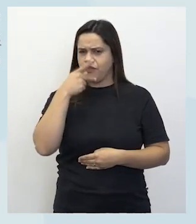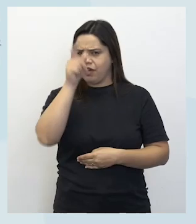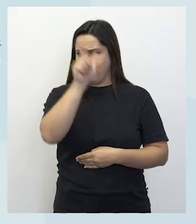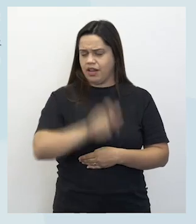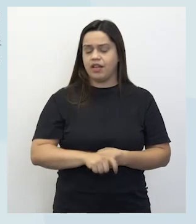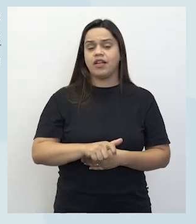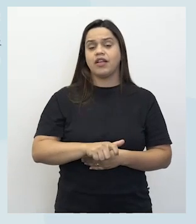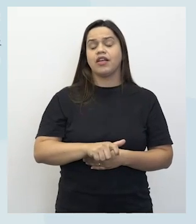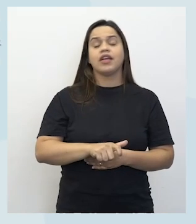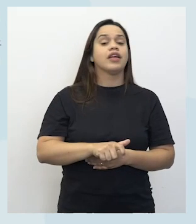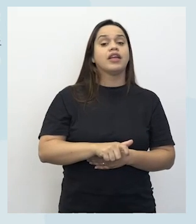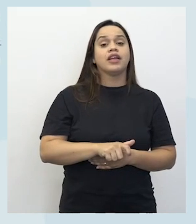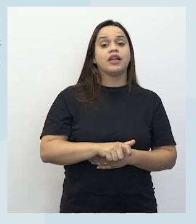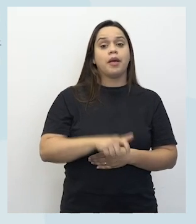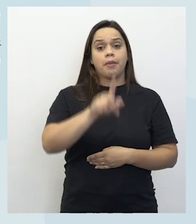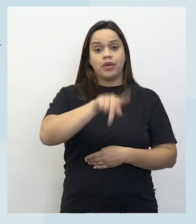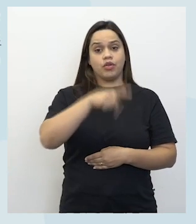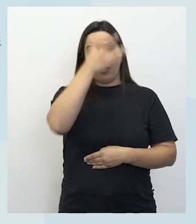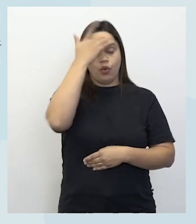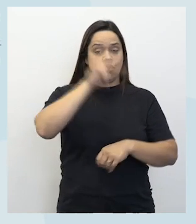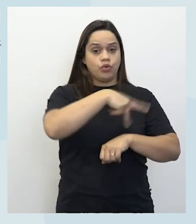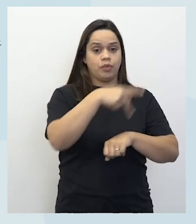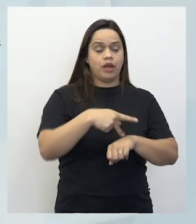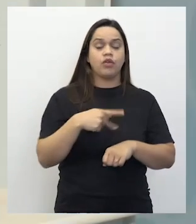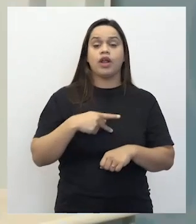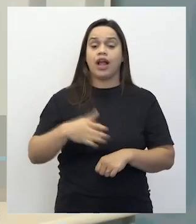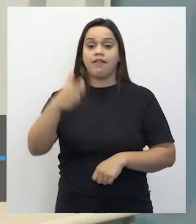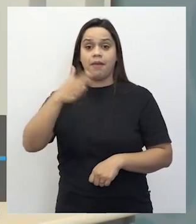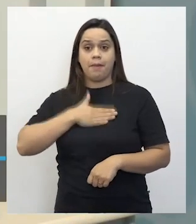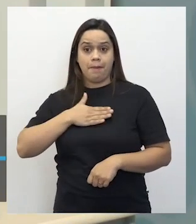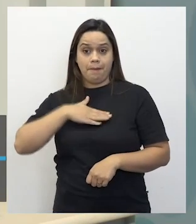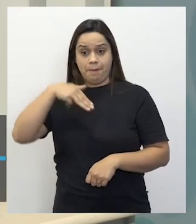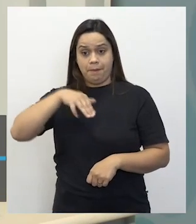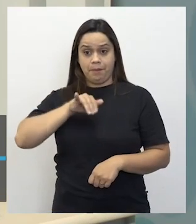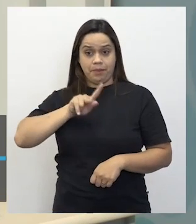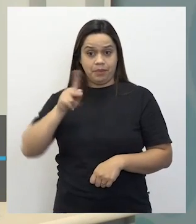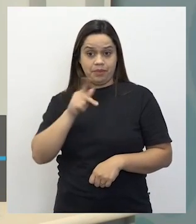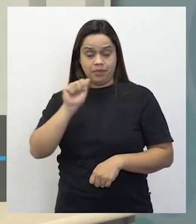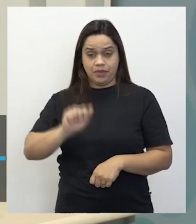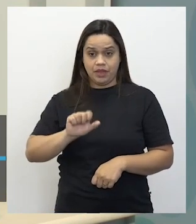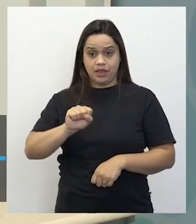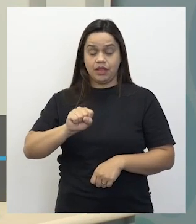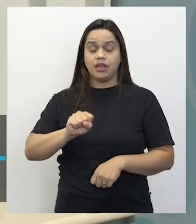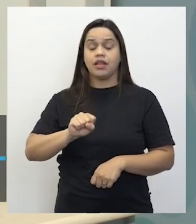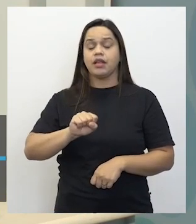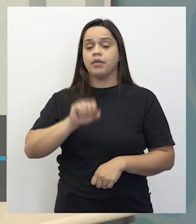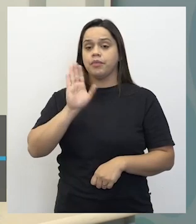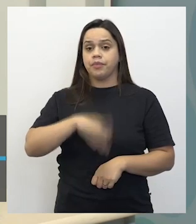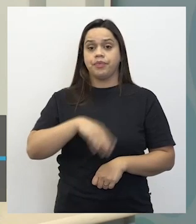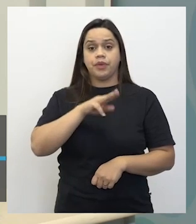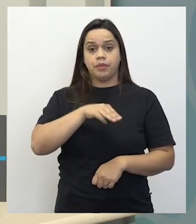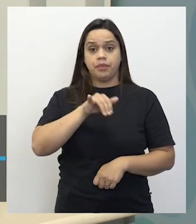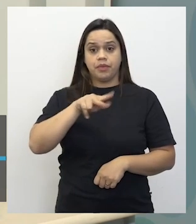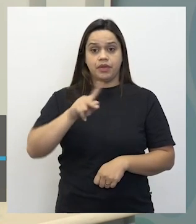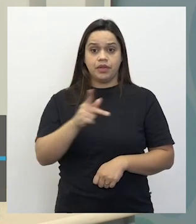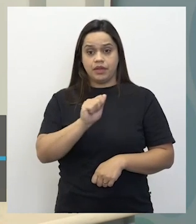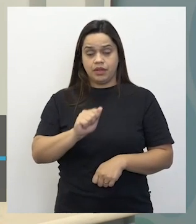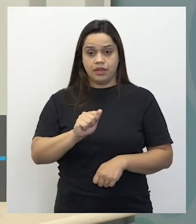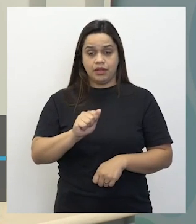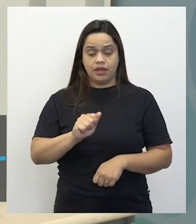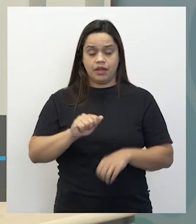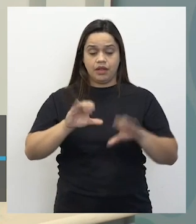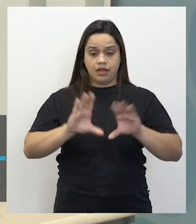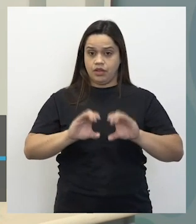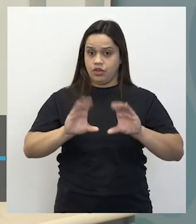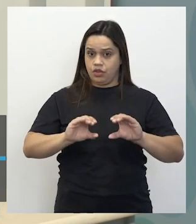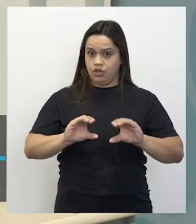meu sofá, minha sofá? Você sabia que muito estrangeiro fala minha sofá? Sabe por quê, Joel? Porque eles analisam o a